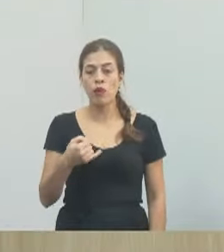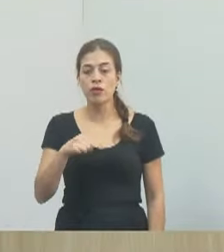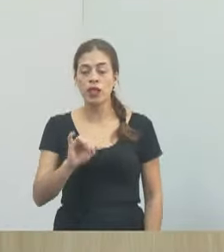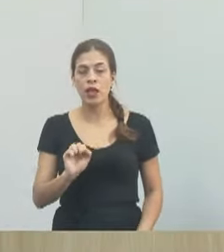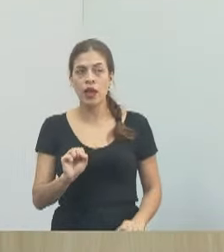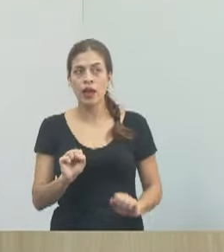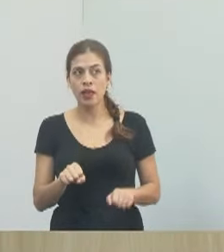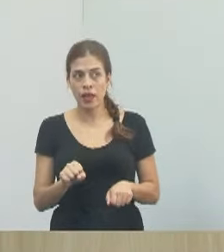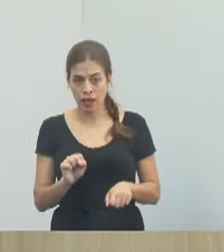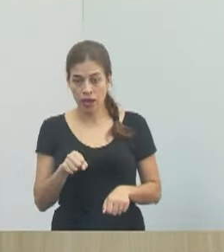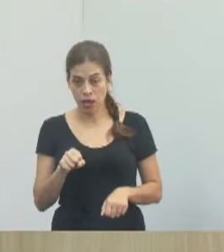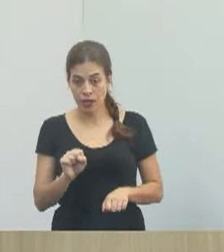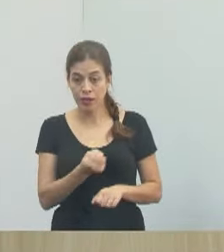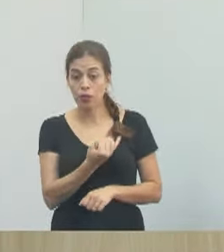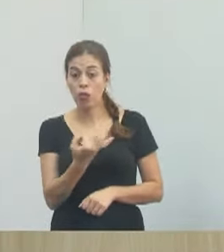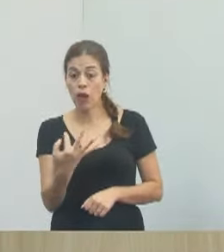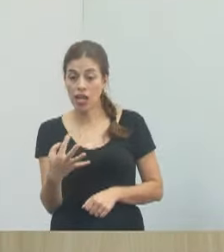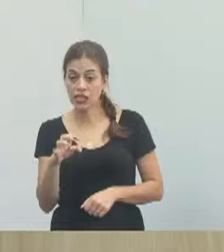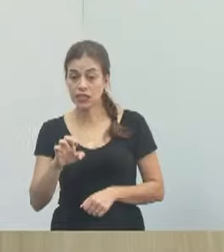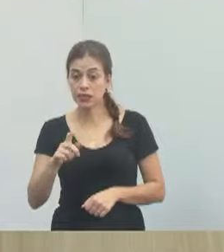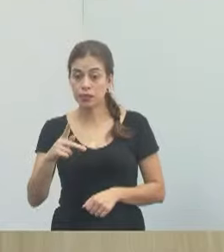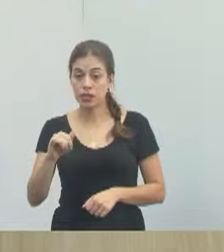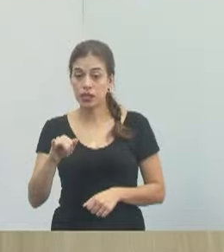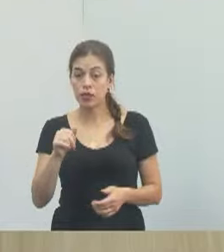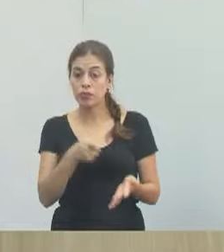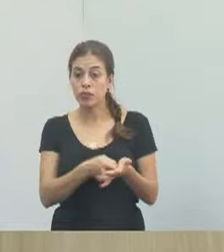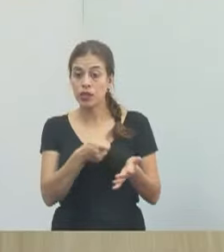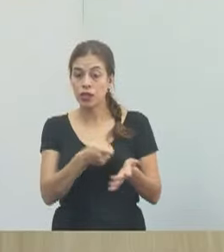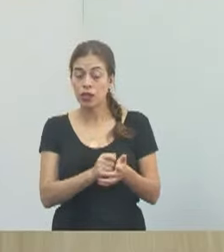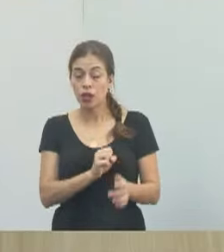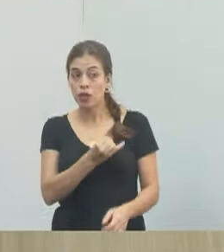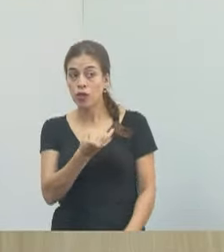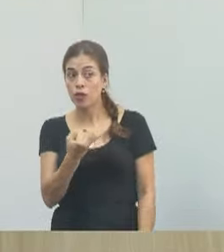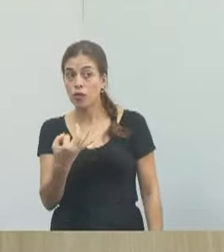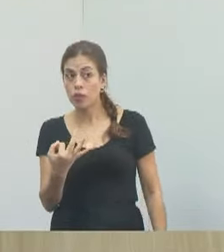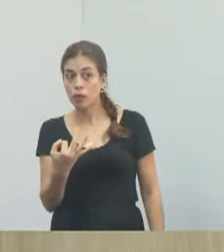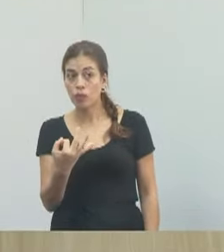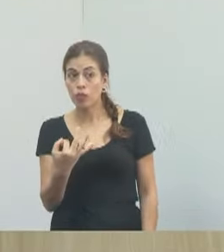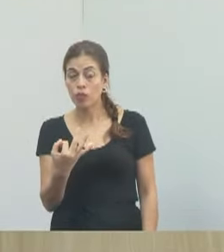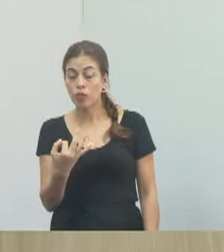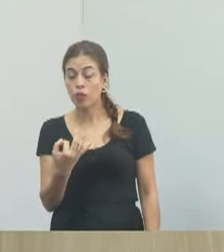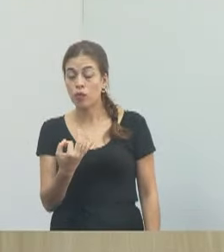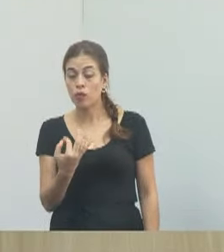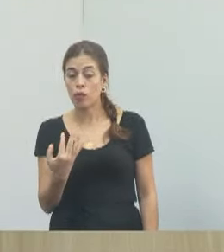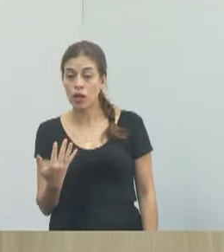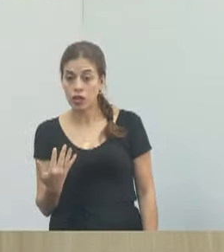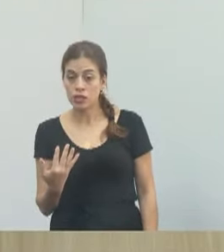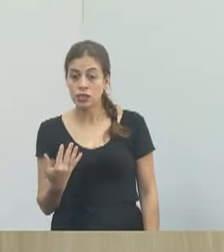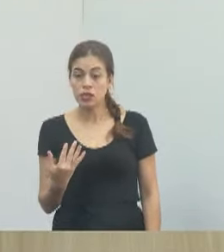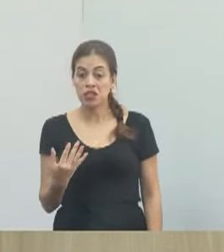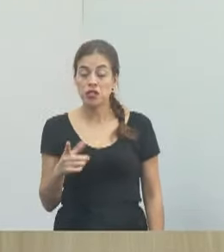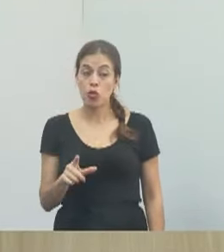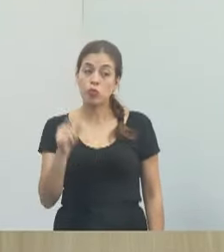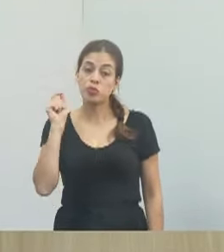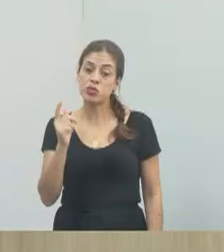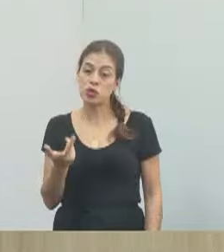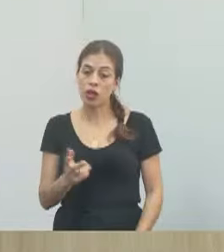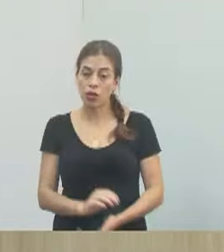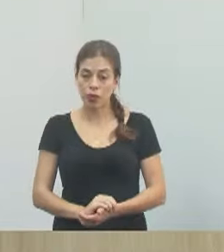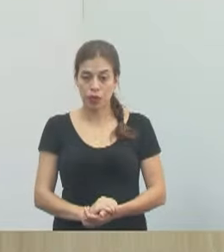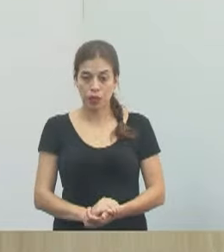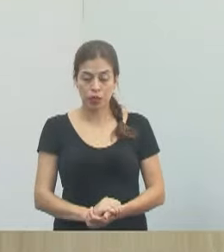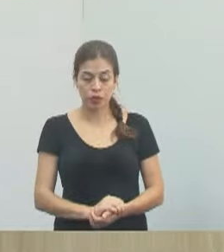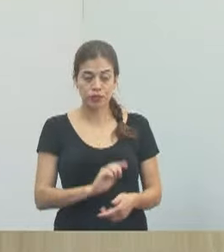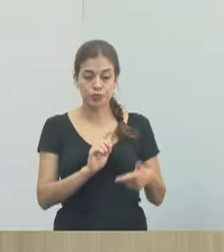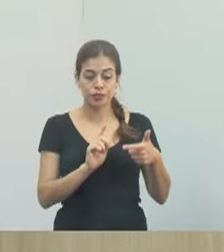informar quais ipis são obrigatórios e quais são opcionais dois O Poder